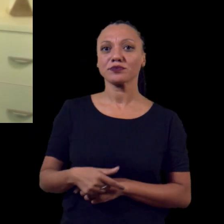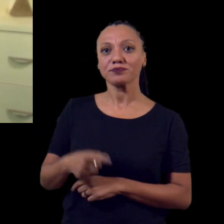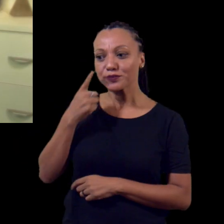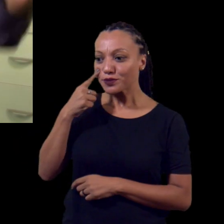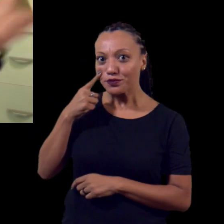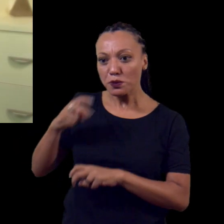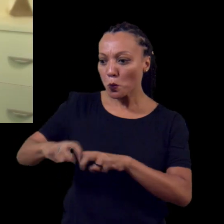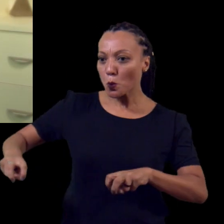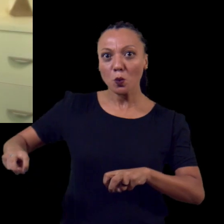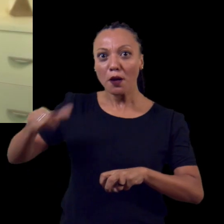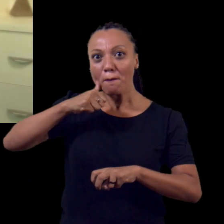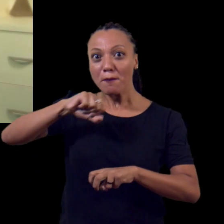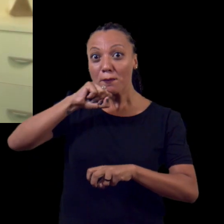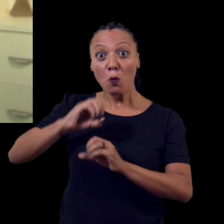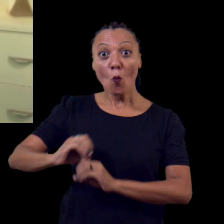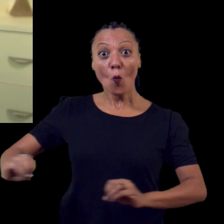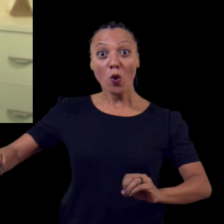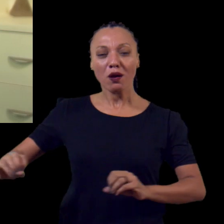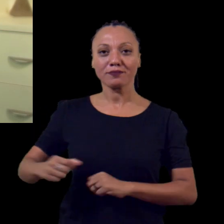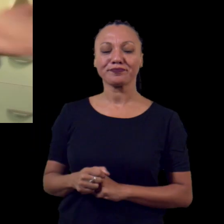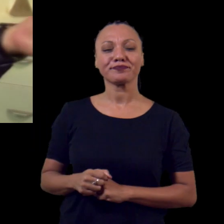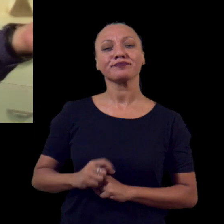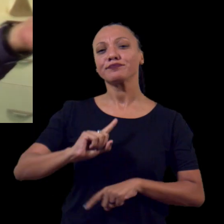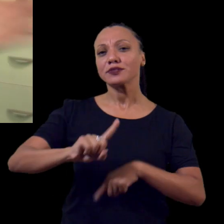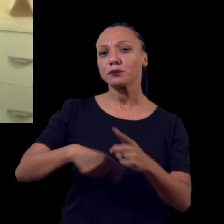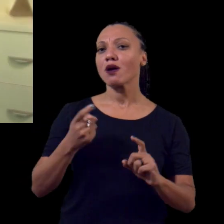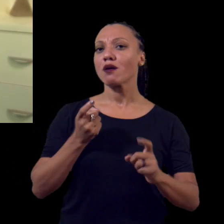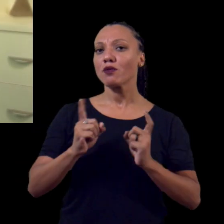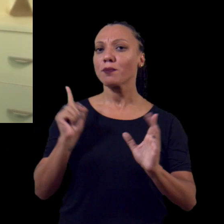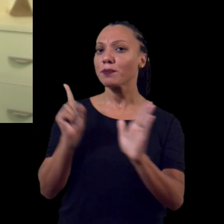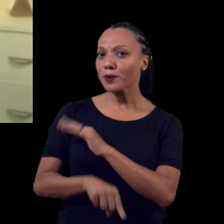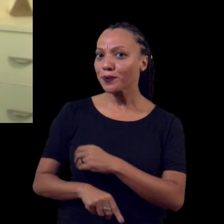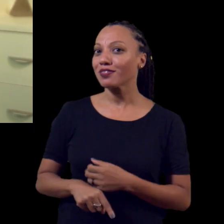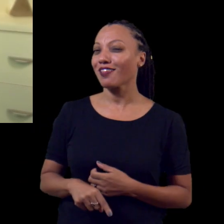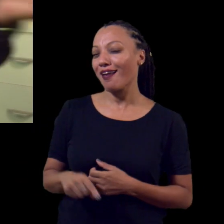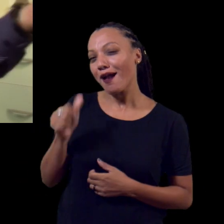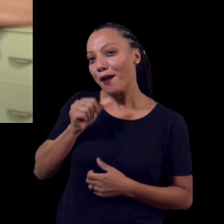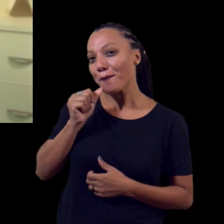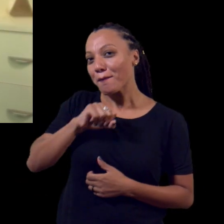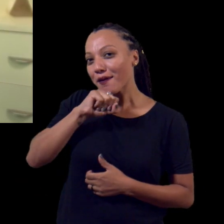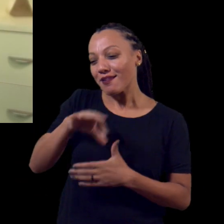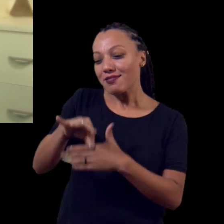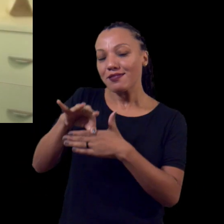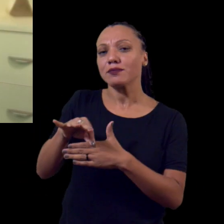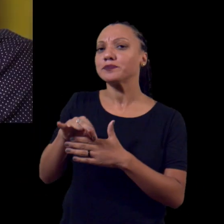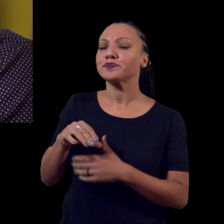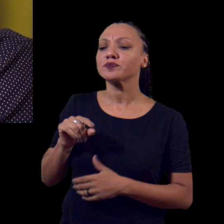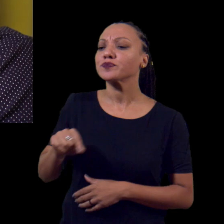que era um tipo de líder entre as mães, eu falei: escuta, o seu filho era bobo, não sabia atravessar, agora ele não é mais